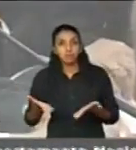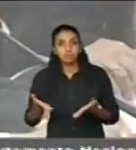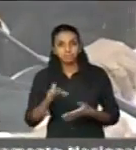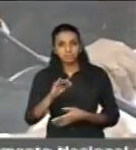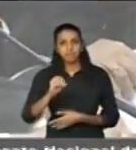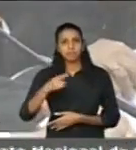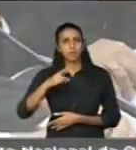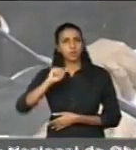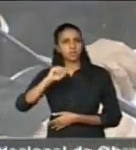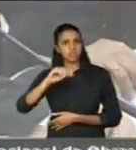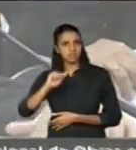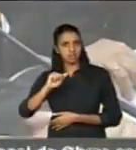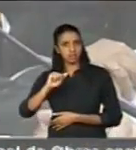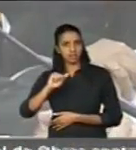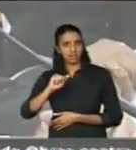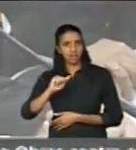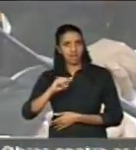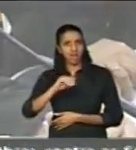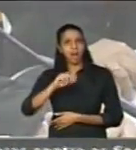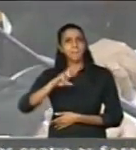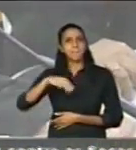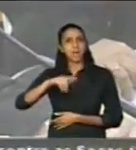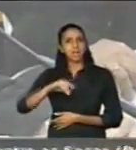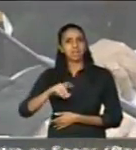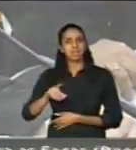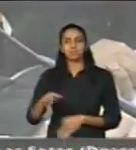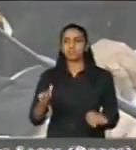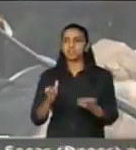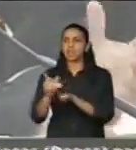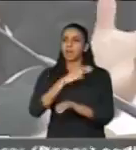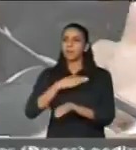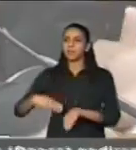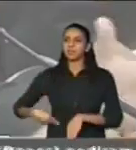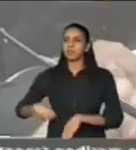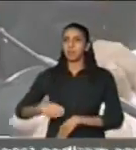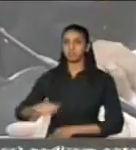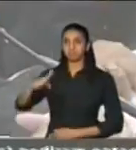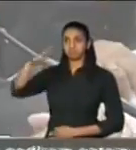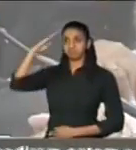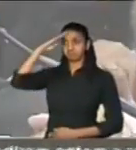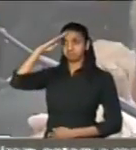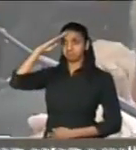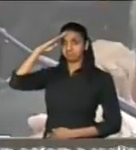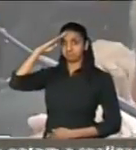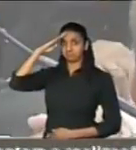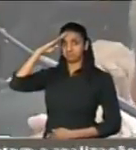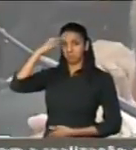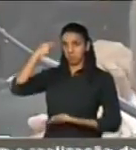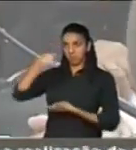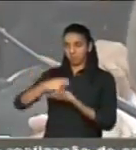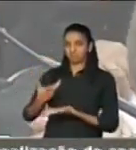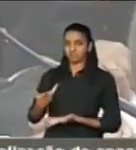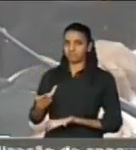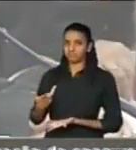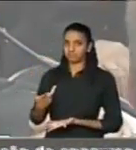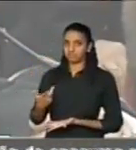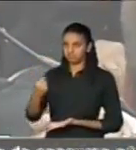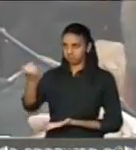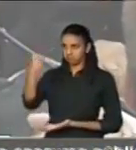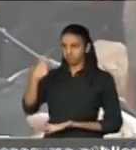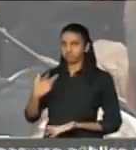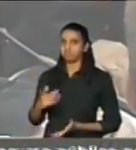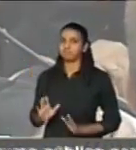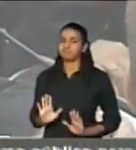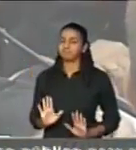prestar continência ao martelo e à foice? Estou sendo muito sincero a Vossa Excelência.